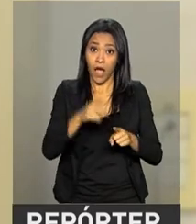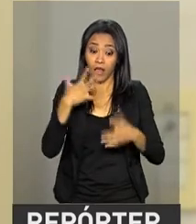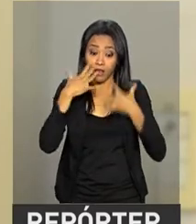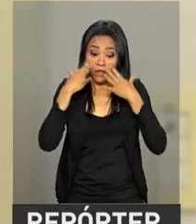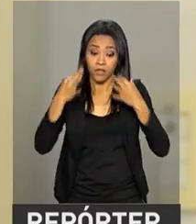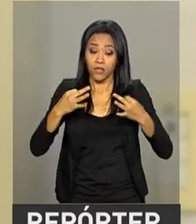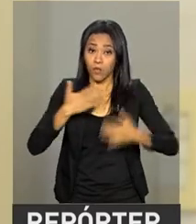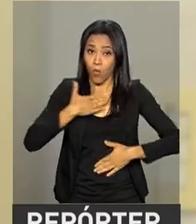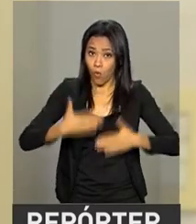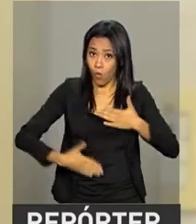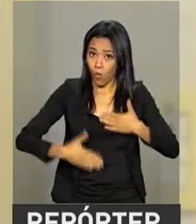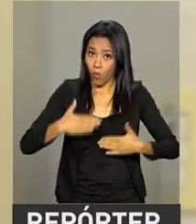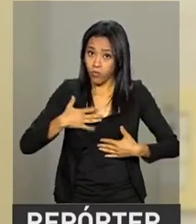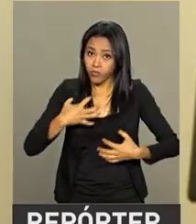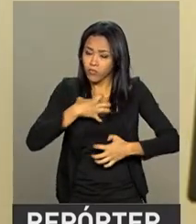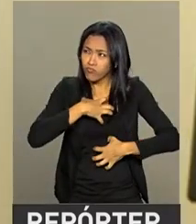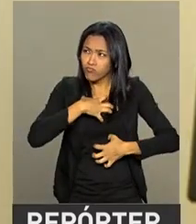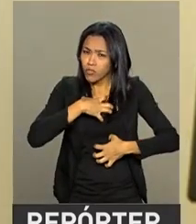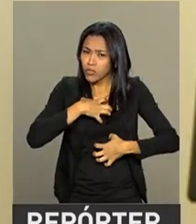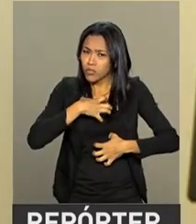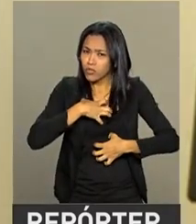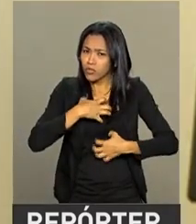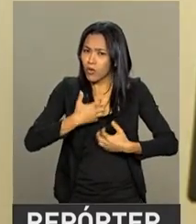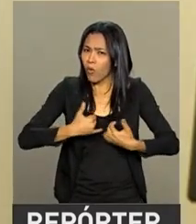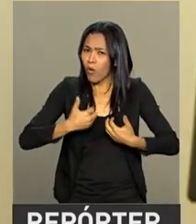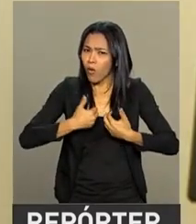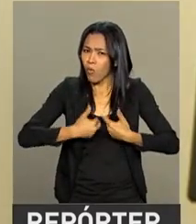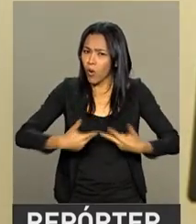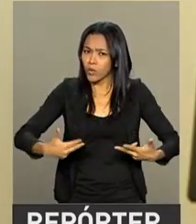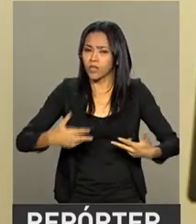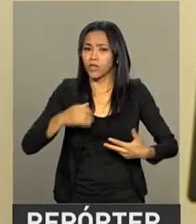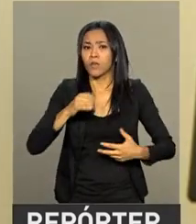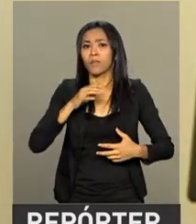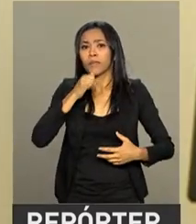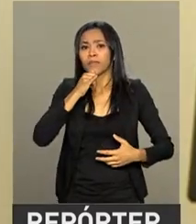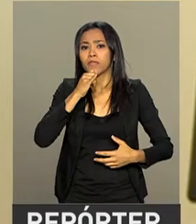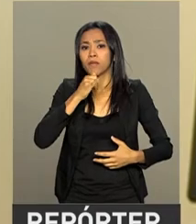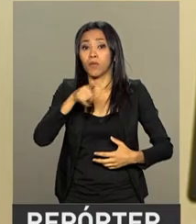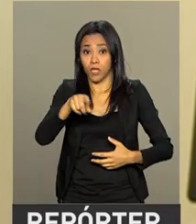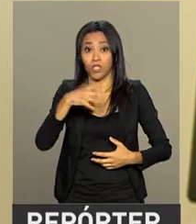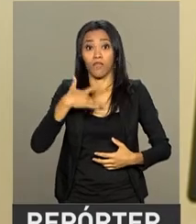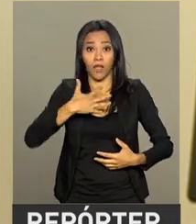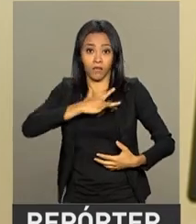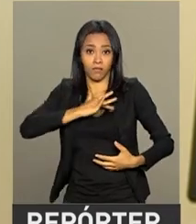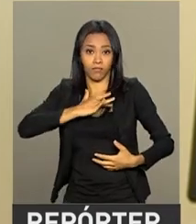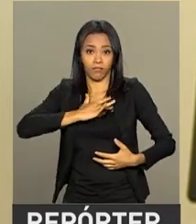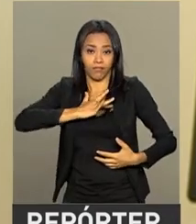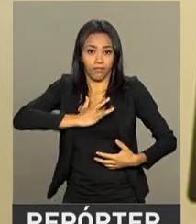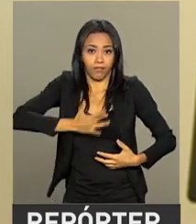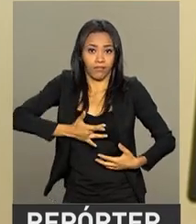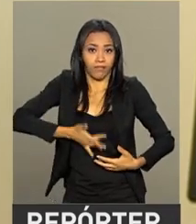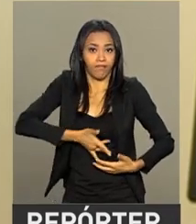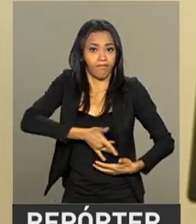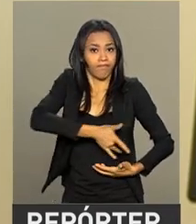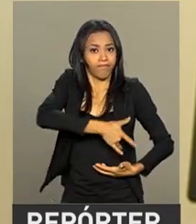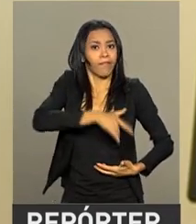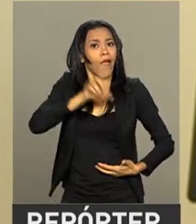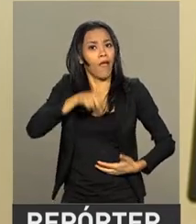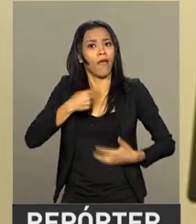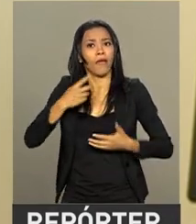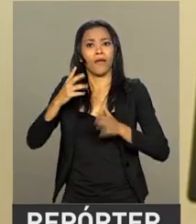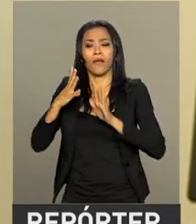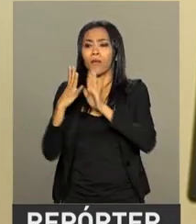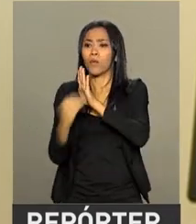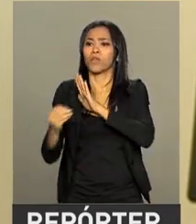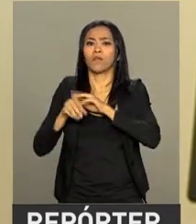diagnóstico precoce da doença em si não é popular o que usando autoexame que a gente fala no jargão médico é um exame padronizado